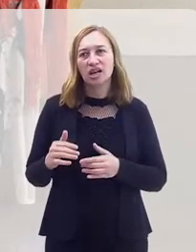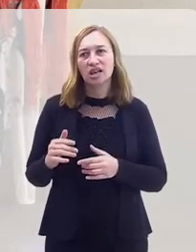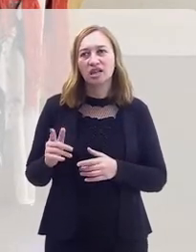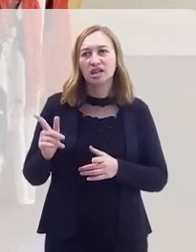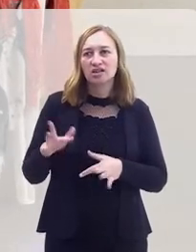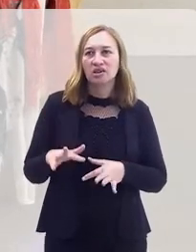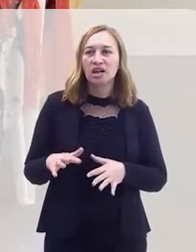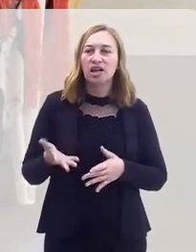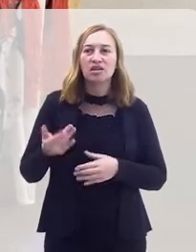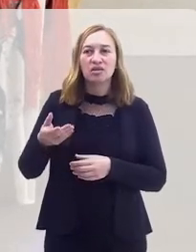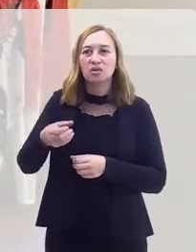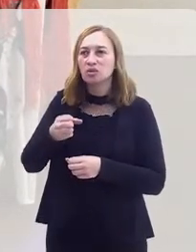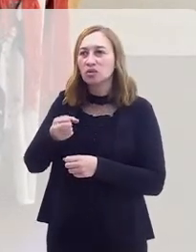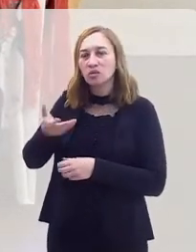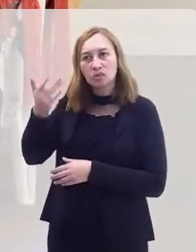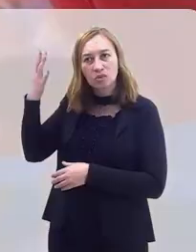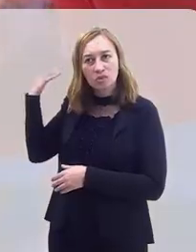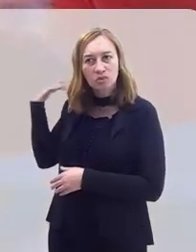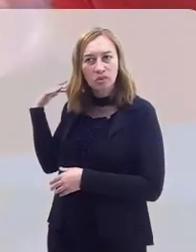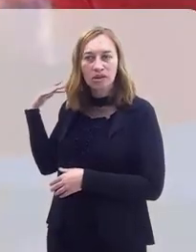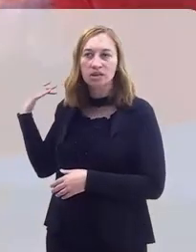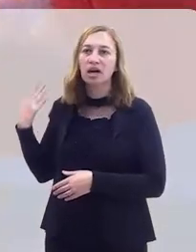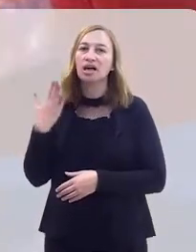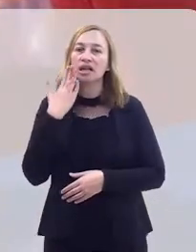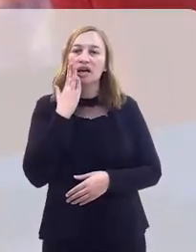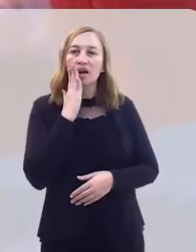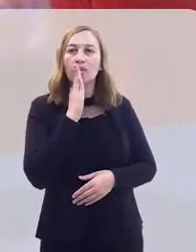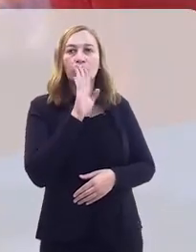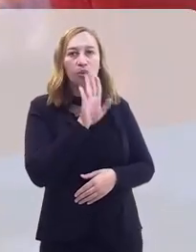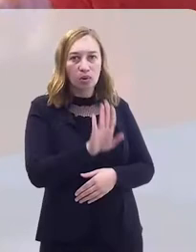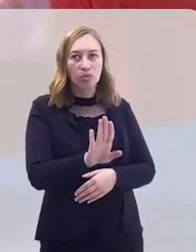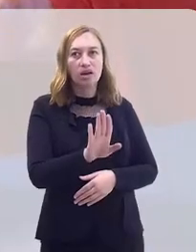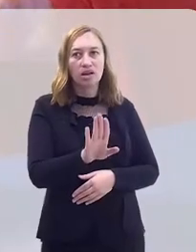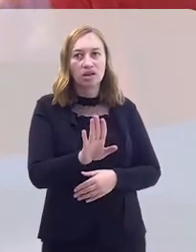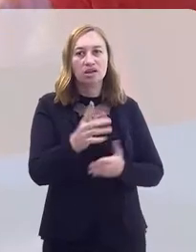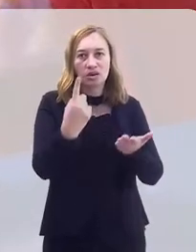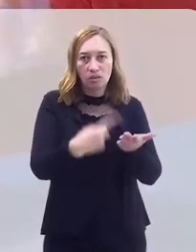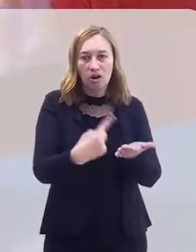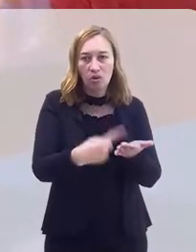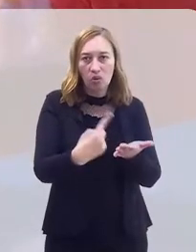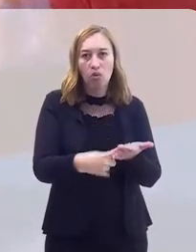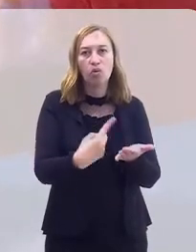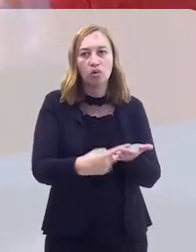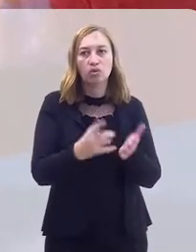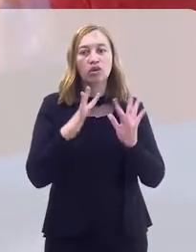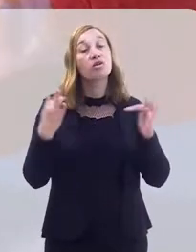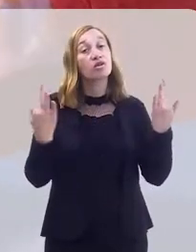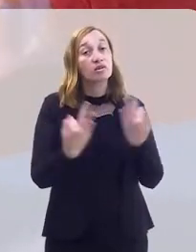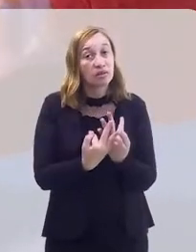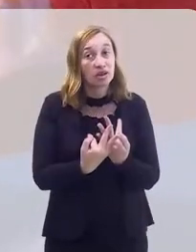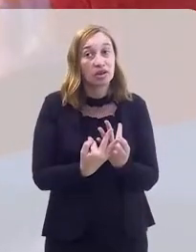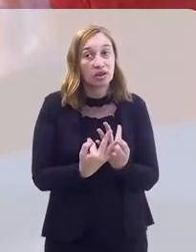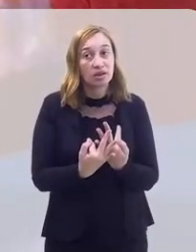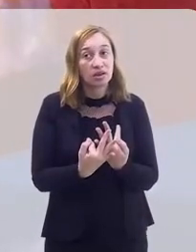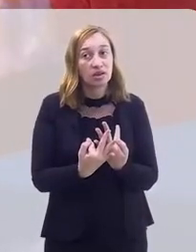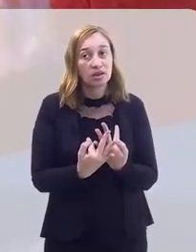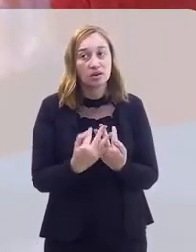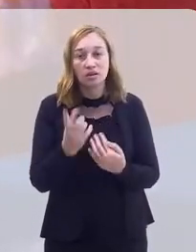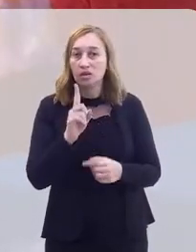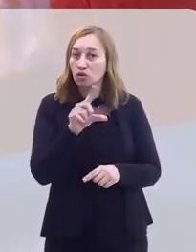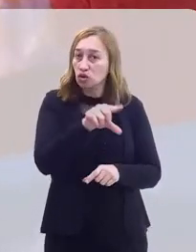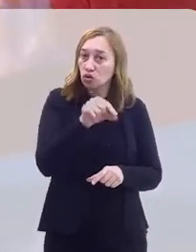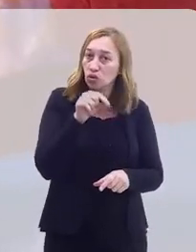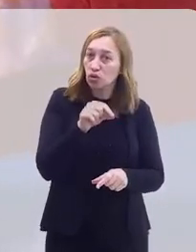está mais aberto, mas antigamente, sim, era prometido. Ah, sim, era um acordo em família. Era acordo em